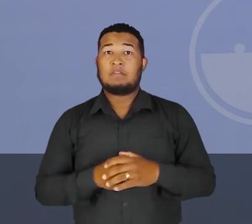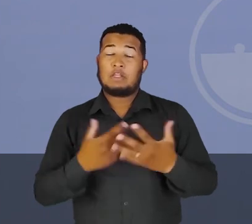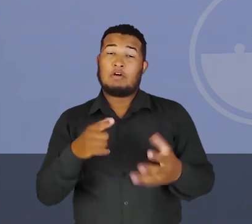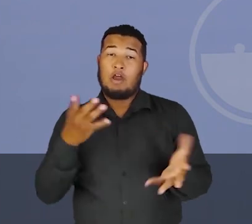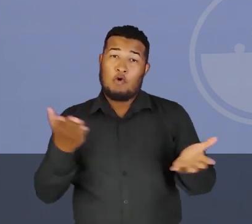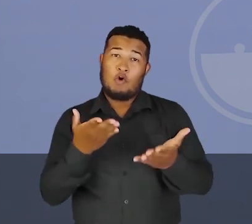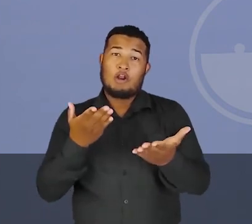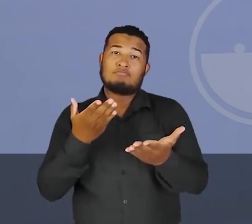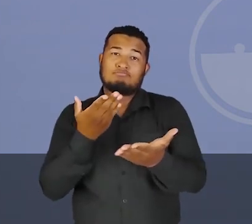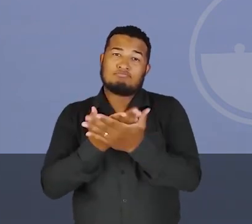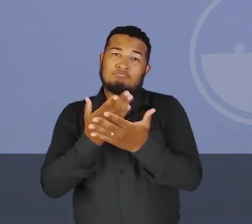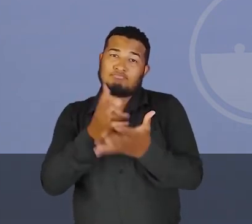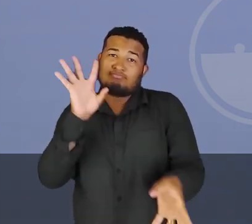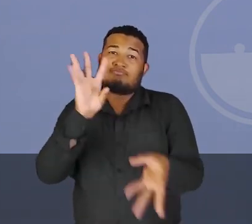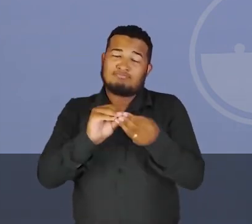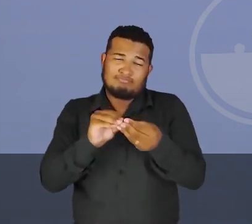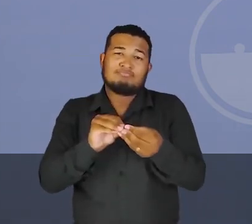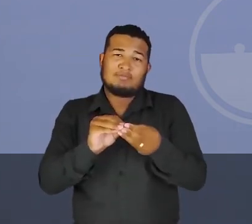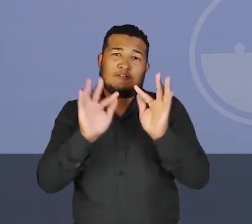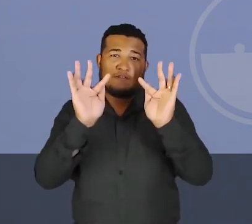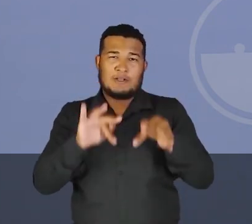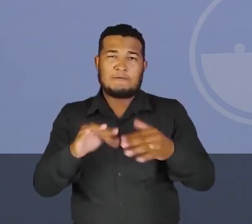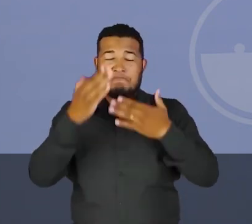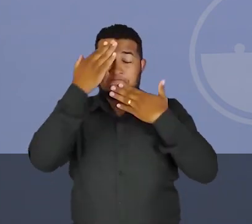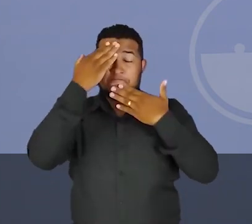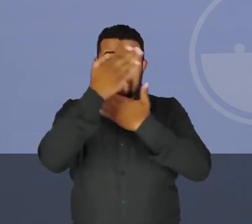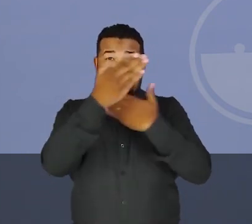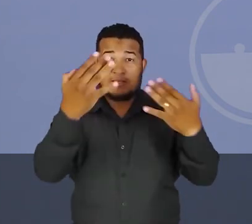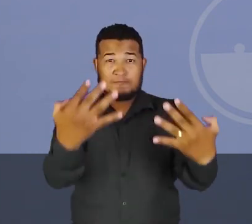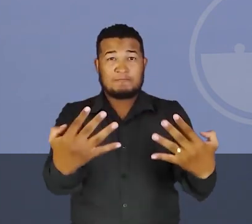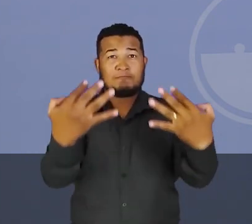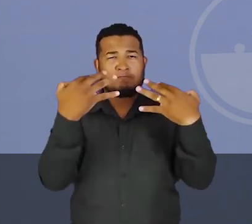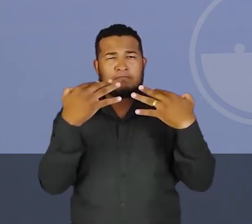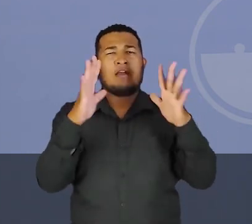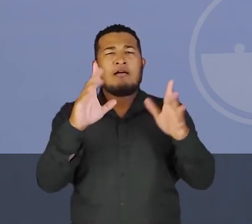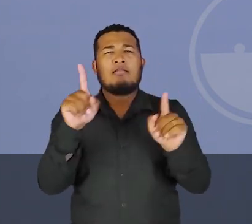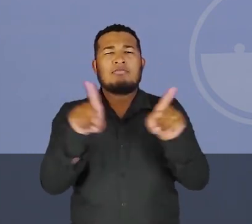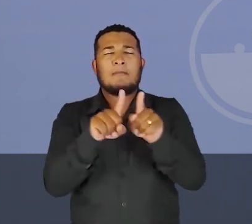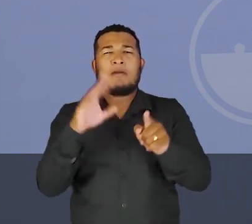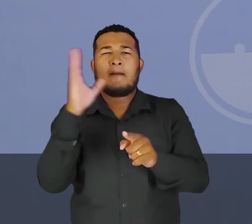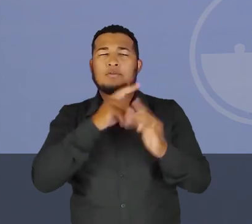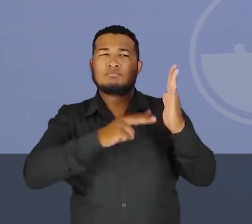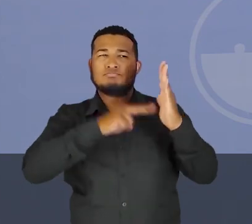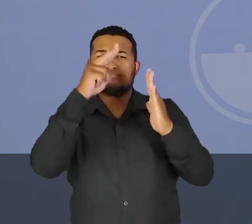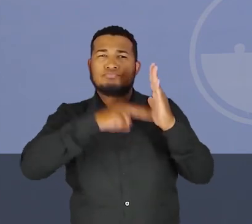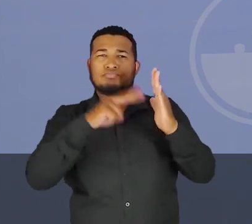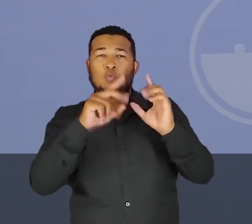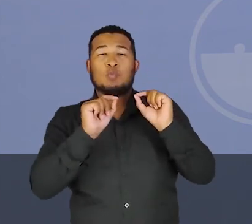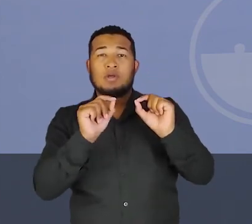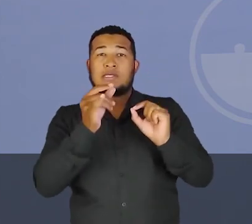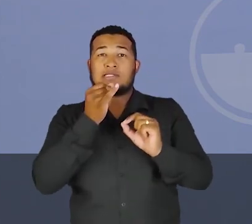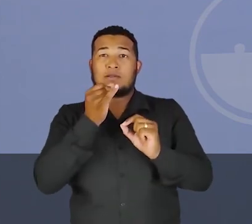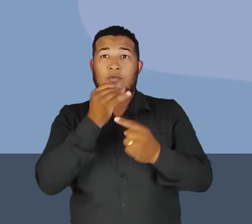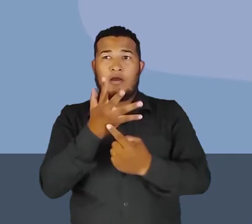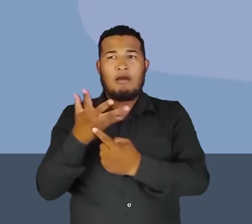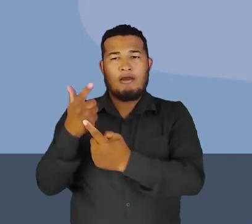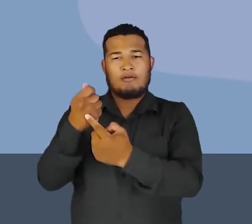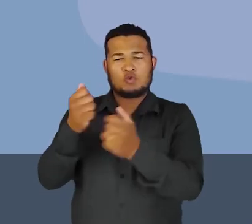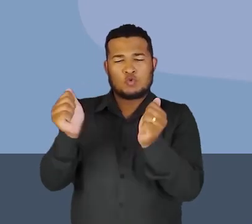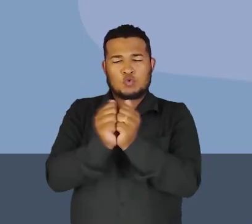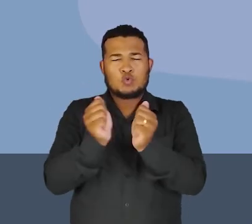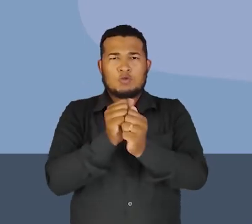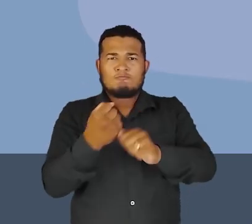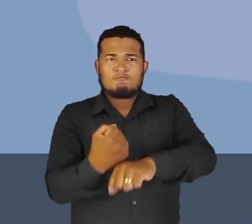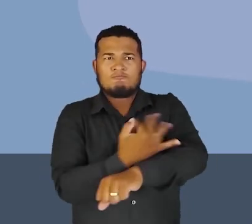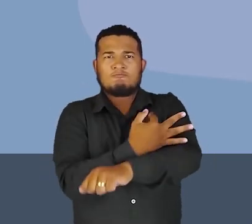encerro aqui a minha participação, né? Obrigado. E só gostaria de fazer uma pequena leitura, assim, a arte, junto com a emoção, o afeto,